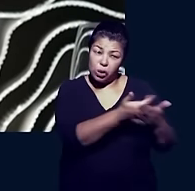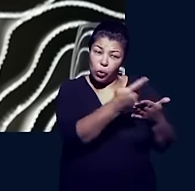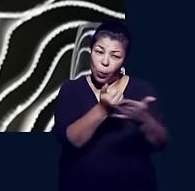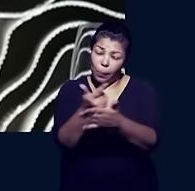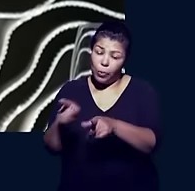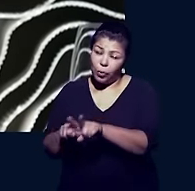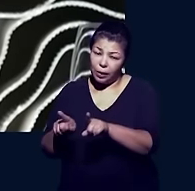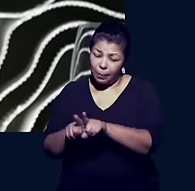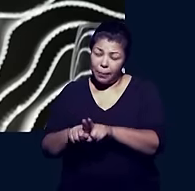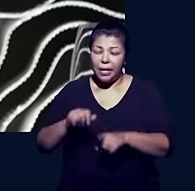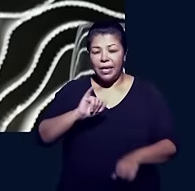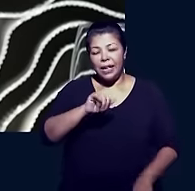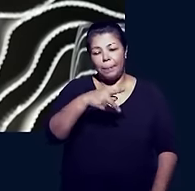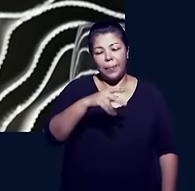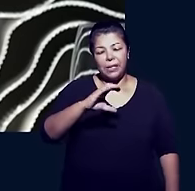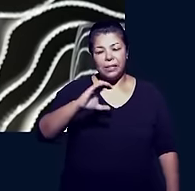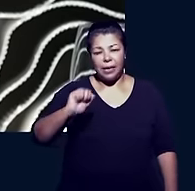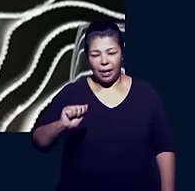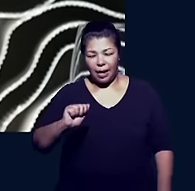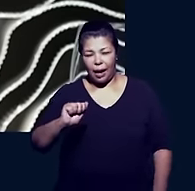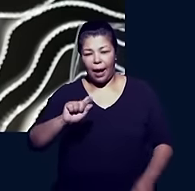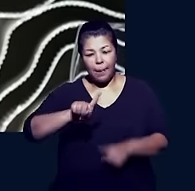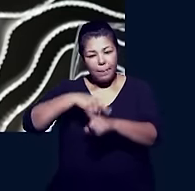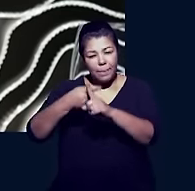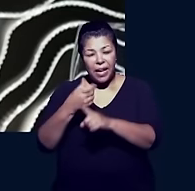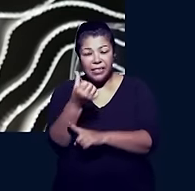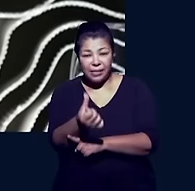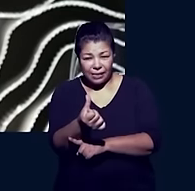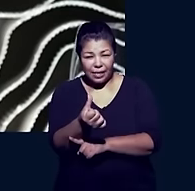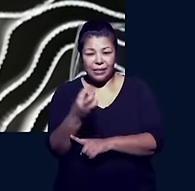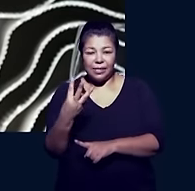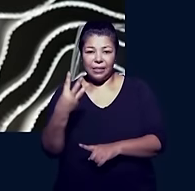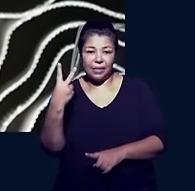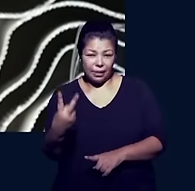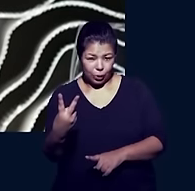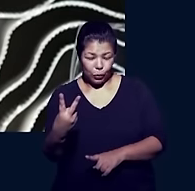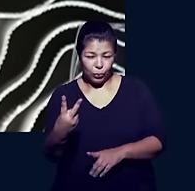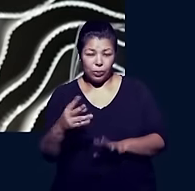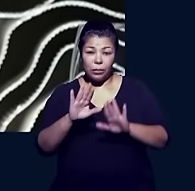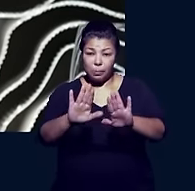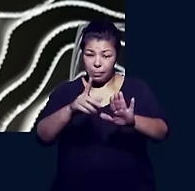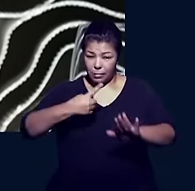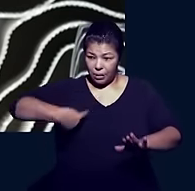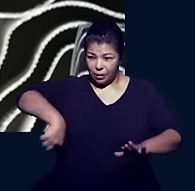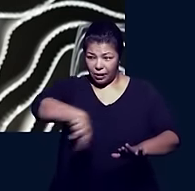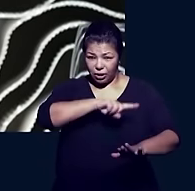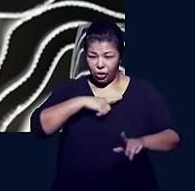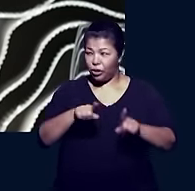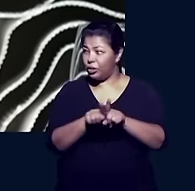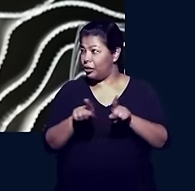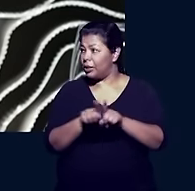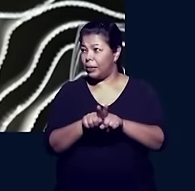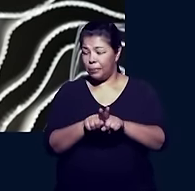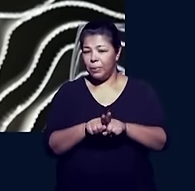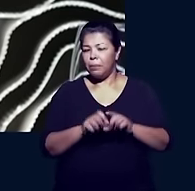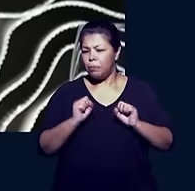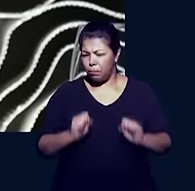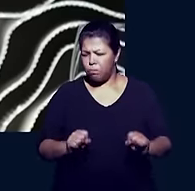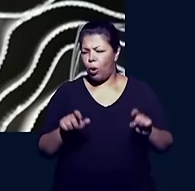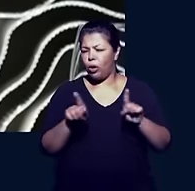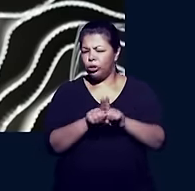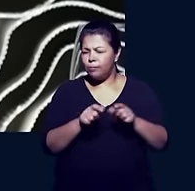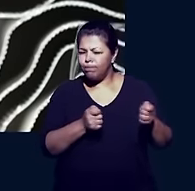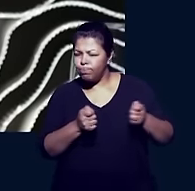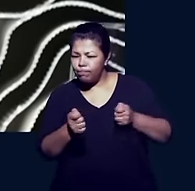pagam IPCA mais 6,32 só que quando a gente gestor de fundo a gente pode arbitrar se a gente deve